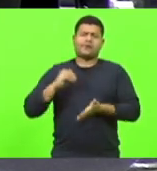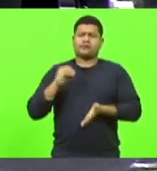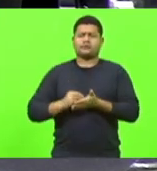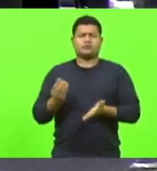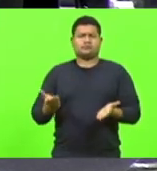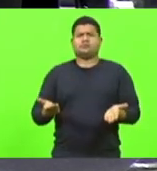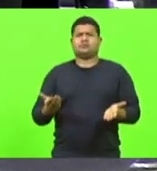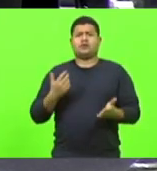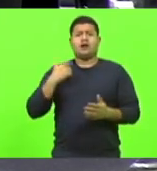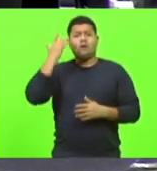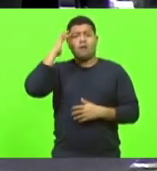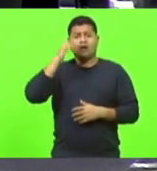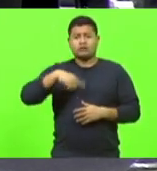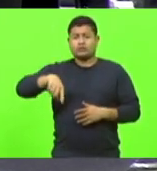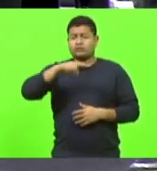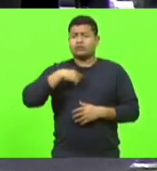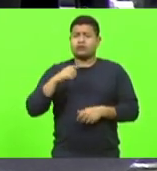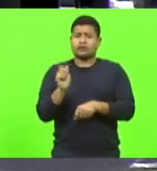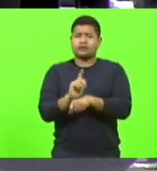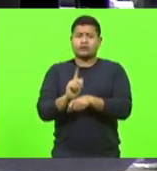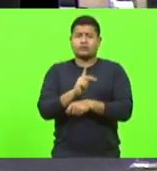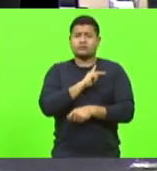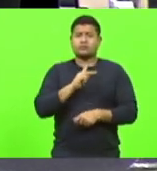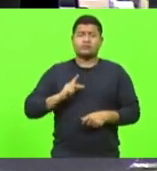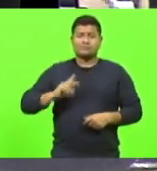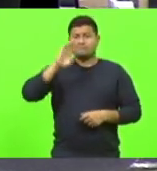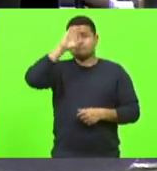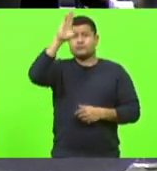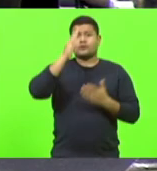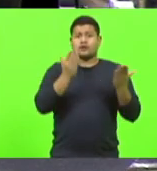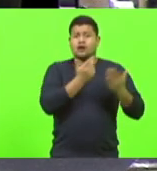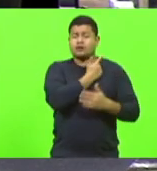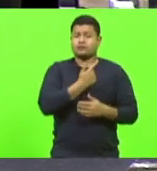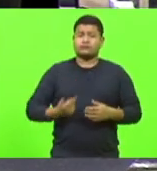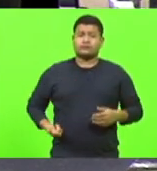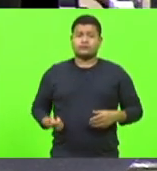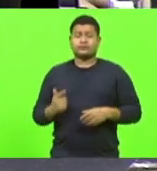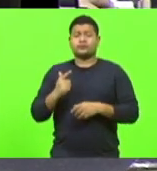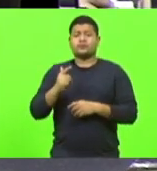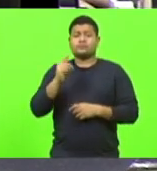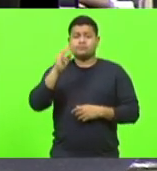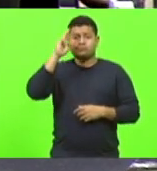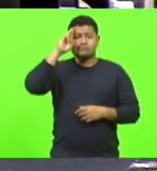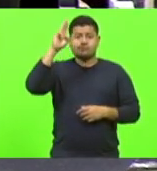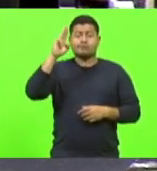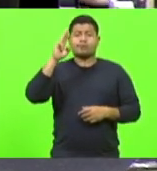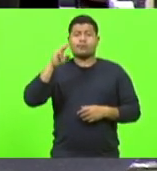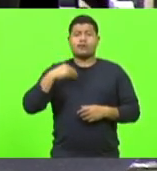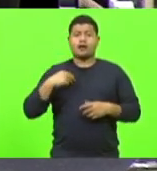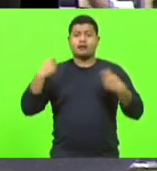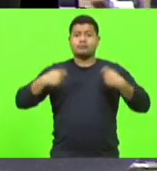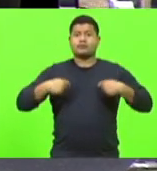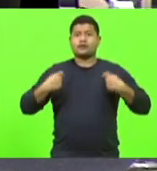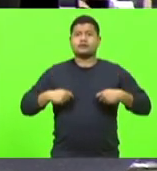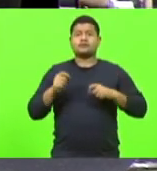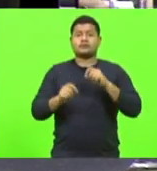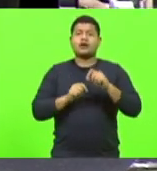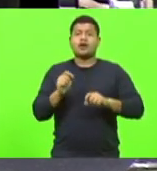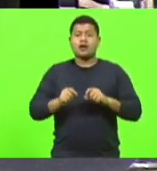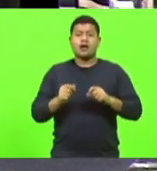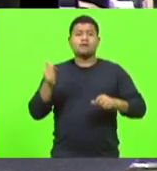nós somos gestores públicos principalmente o chefe Moisés na posição que ele está ele deve corrigir justamente